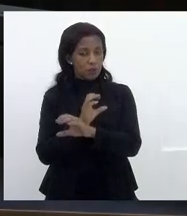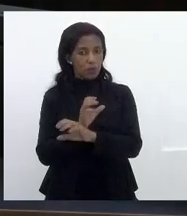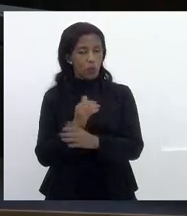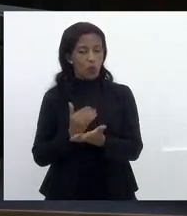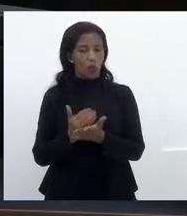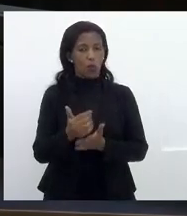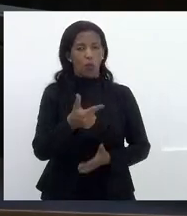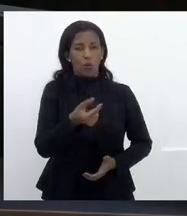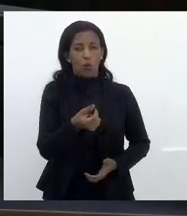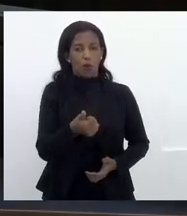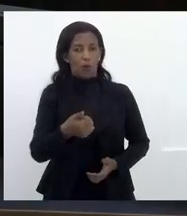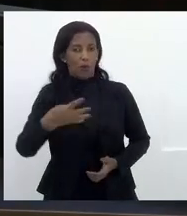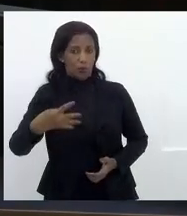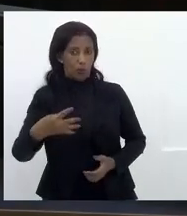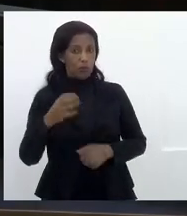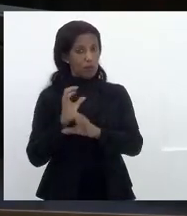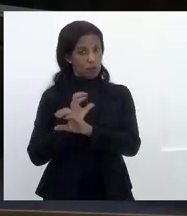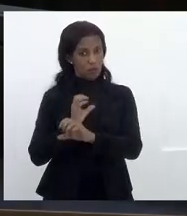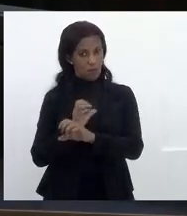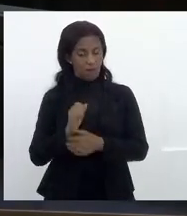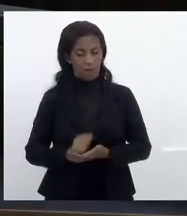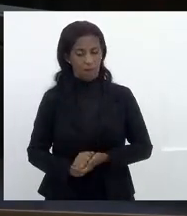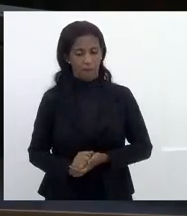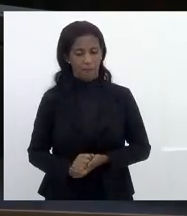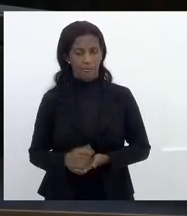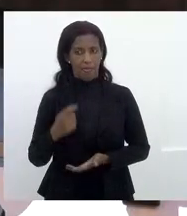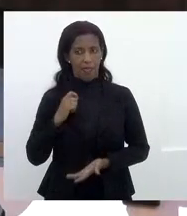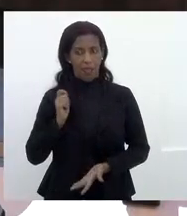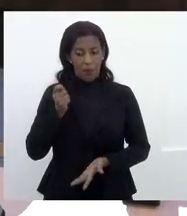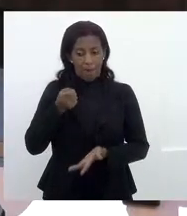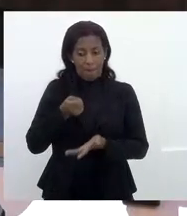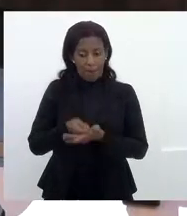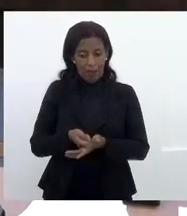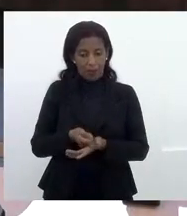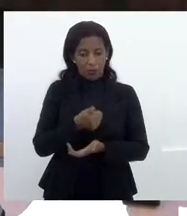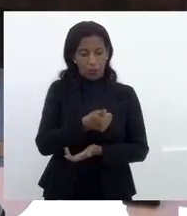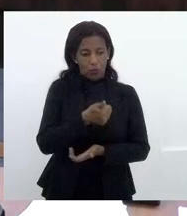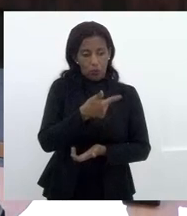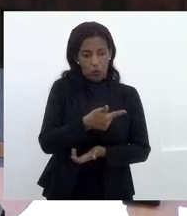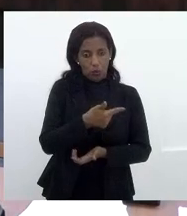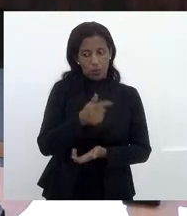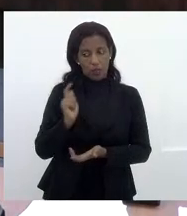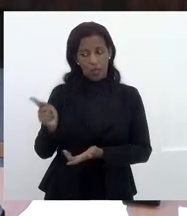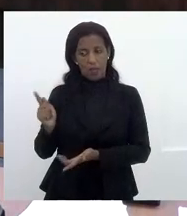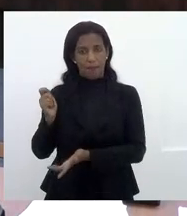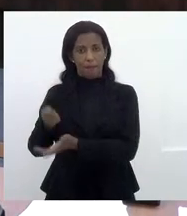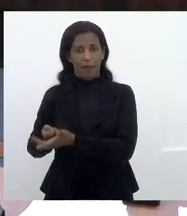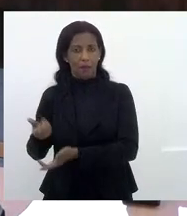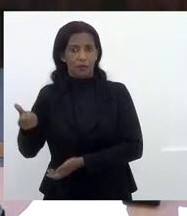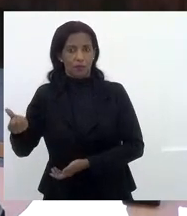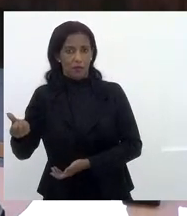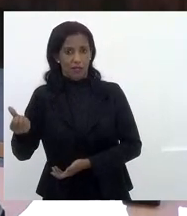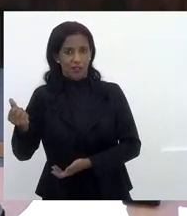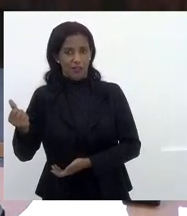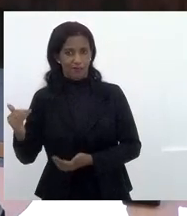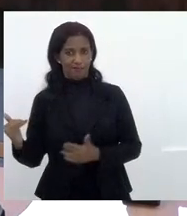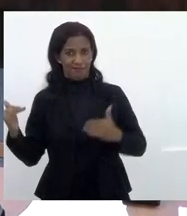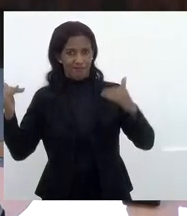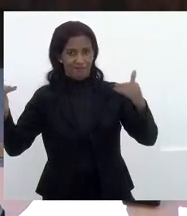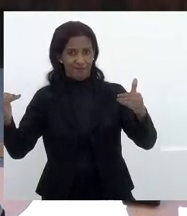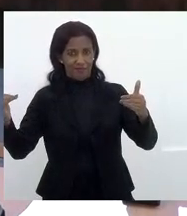2014 e eu pago sobre 12 mil e ele paga sobre 6 bom